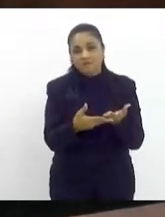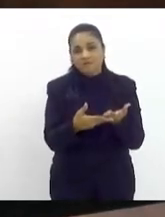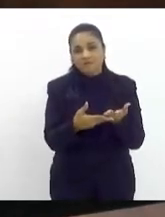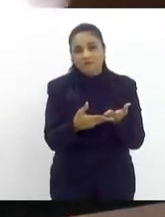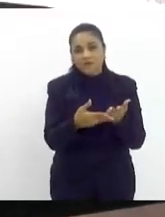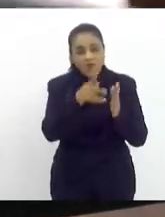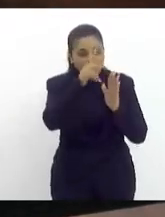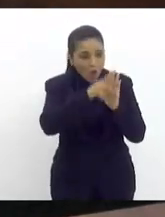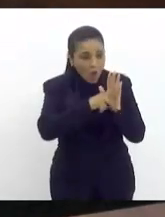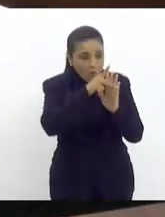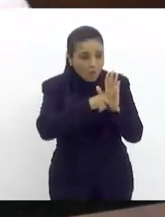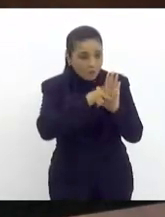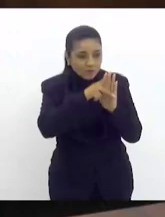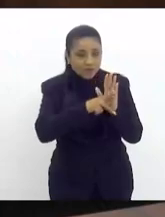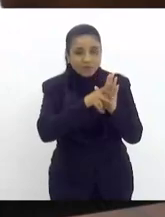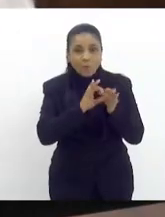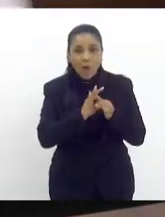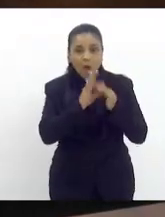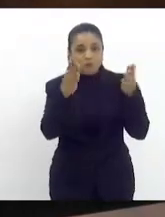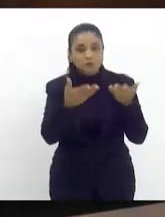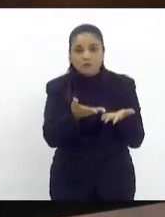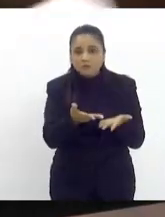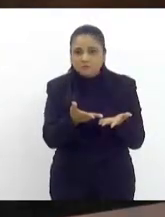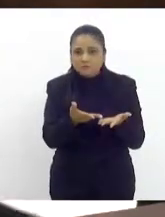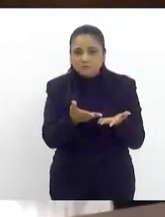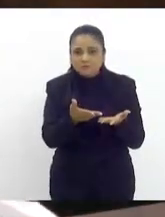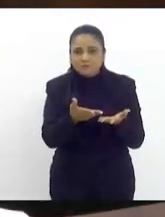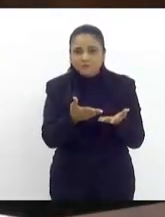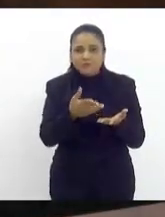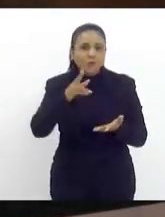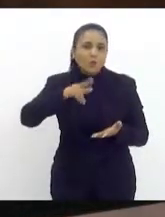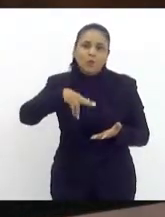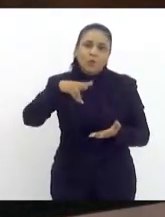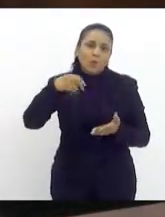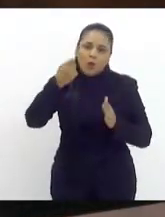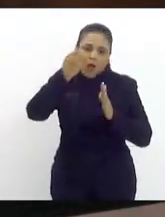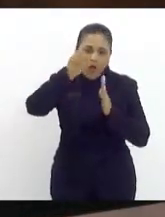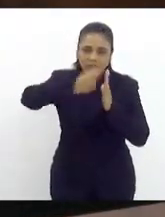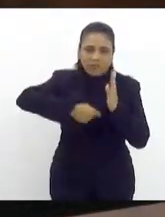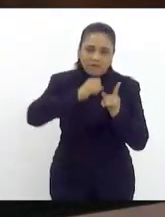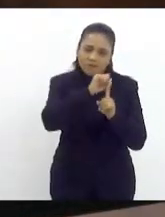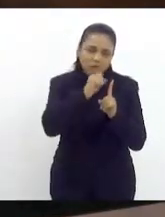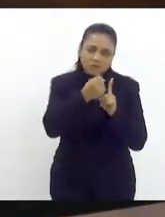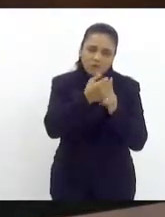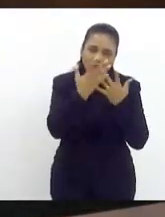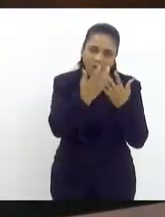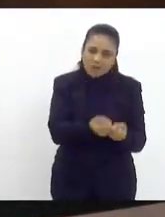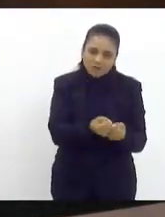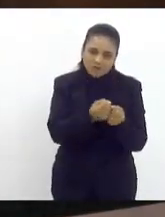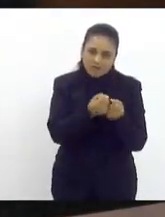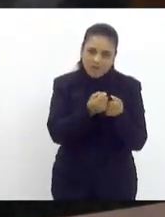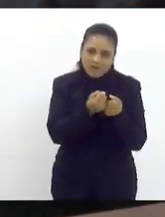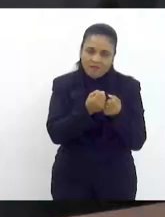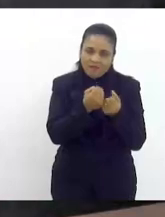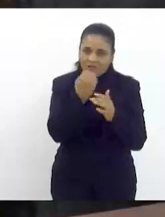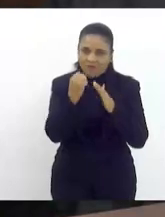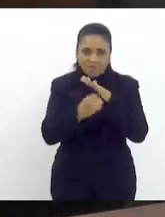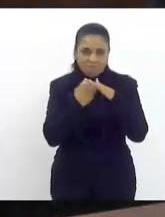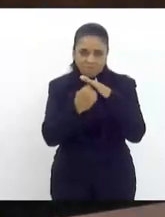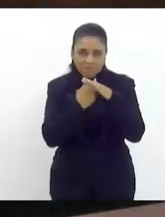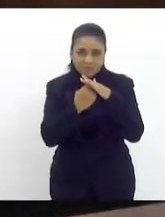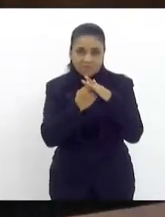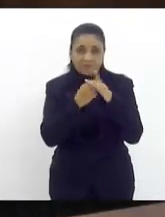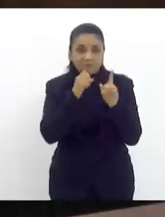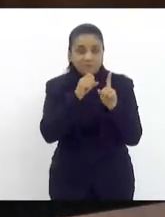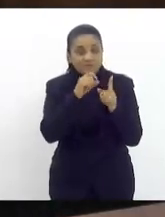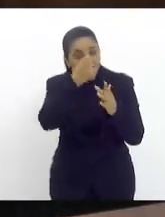projeto como autorizativo. Autorizativo nunca vai acontecer a tarifa social, que as concessionárias não vão aceitar. E a tarifa social é